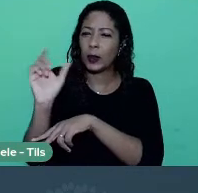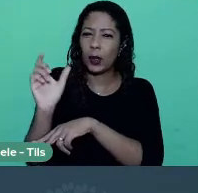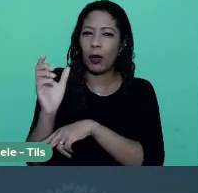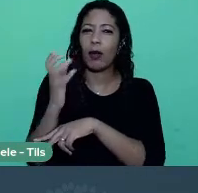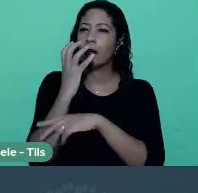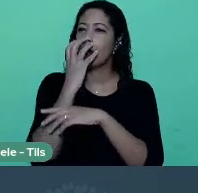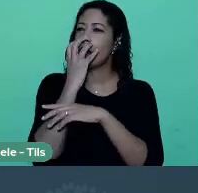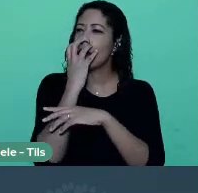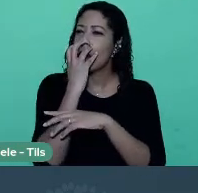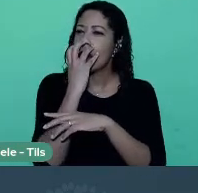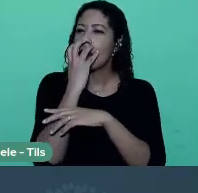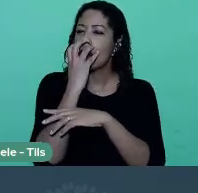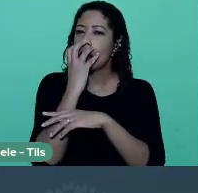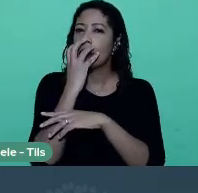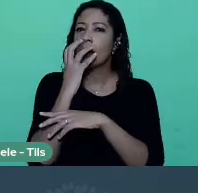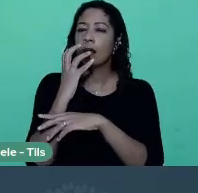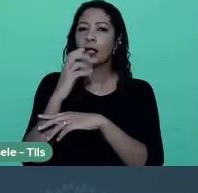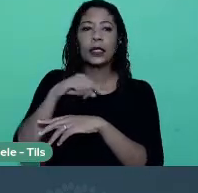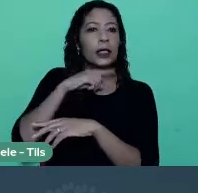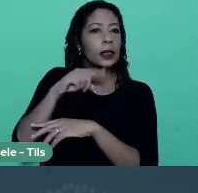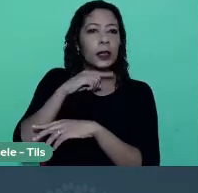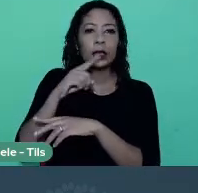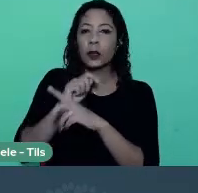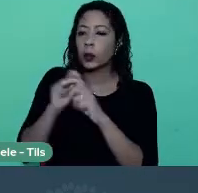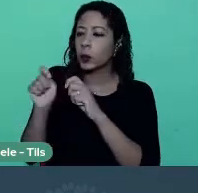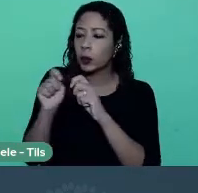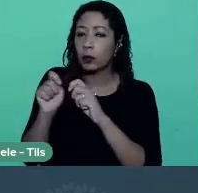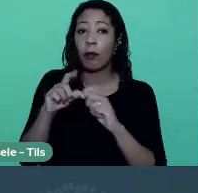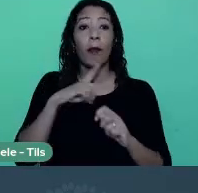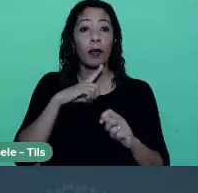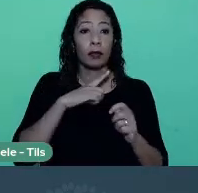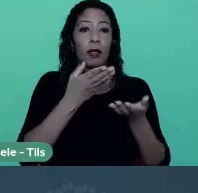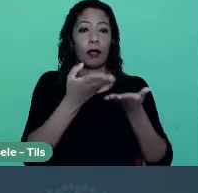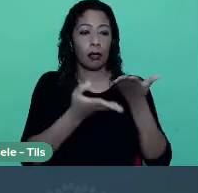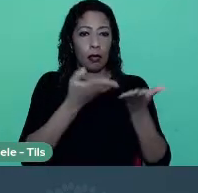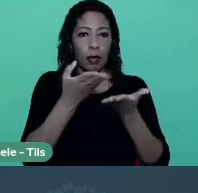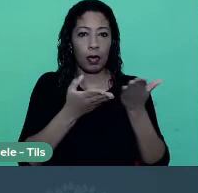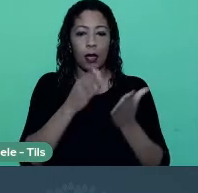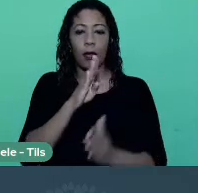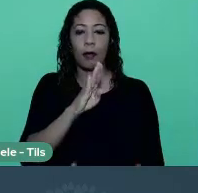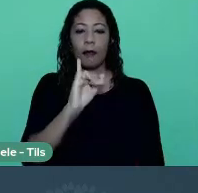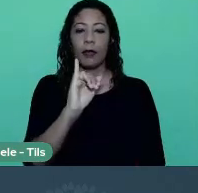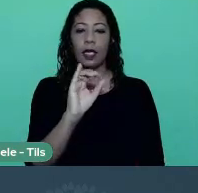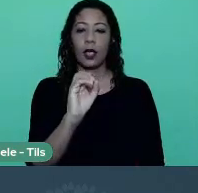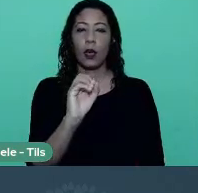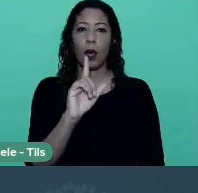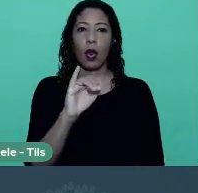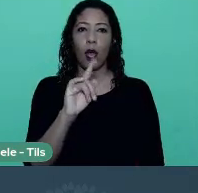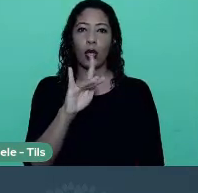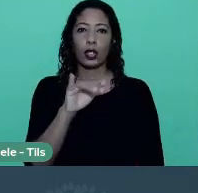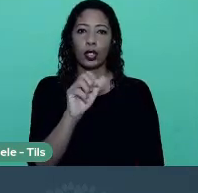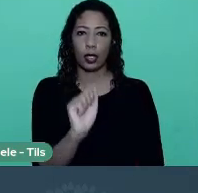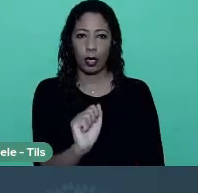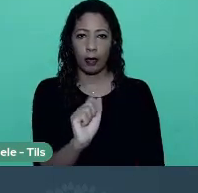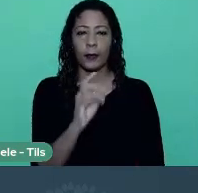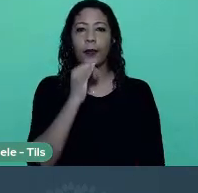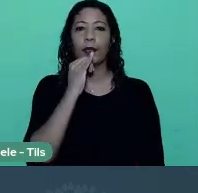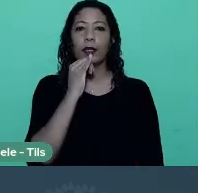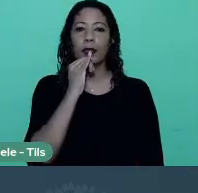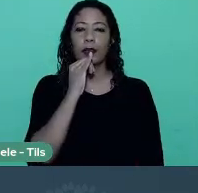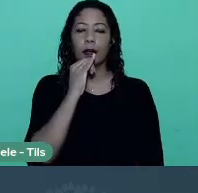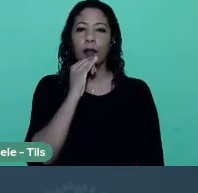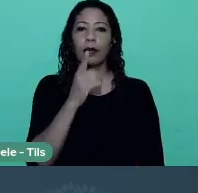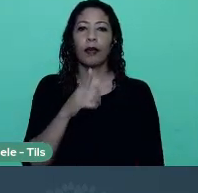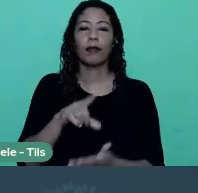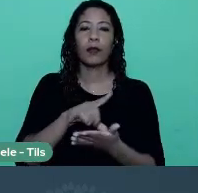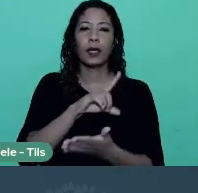de longação, eu posso indicar terapias biológicas, né? Um anti-IgE para um paciente que seja alérgico e que tenha